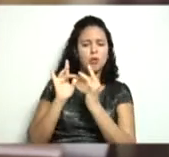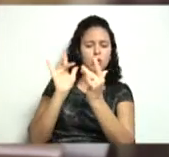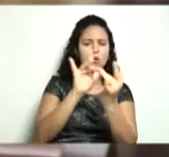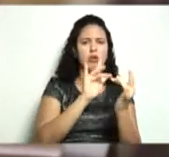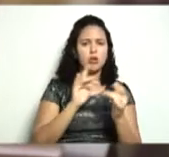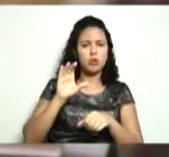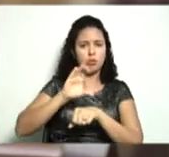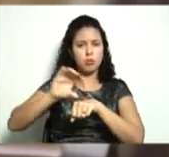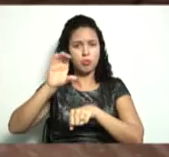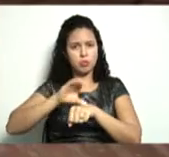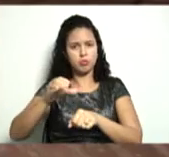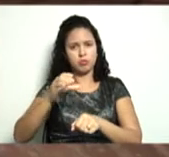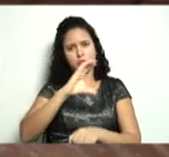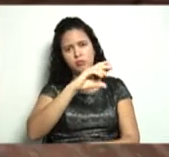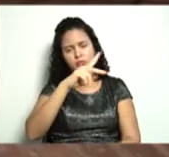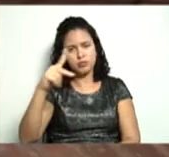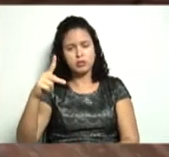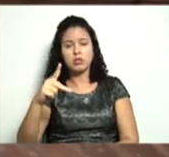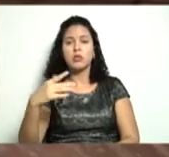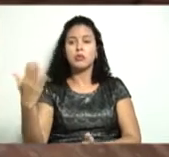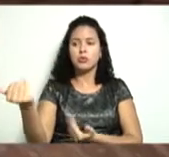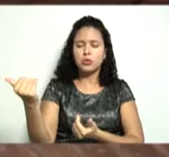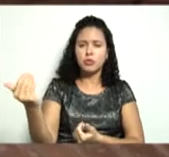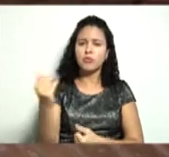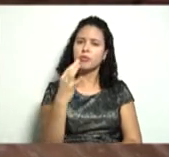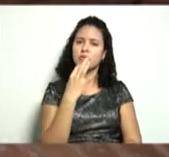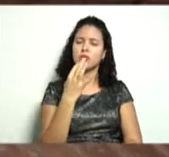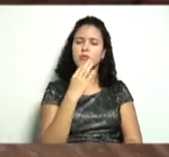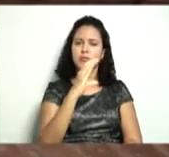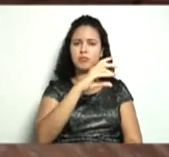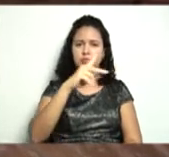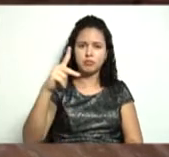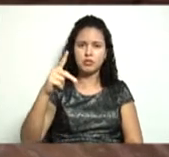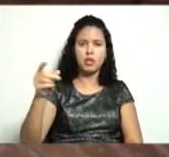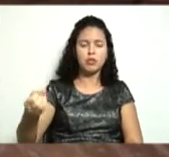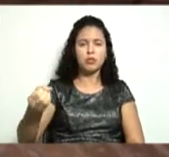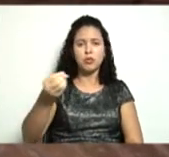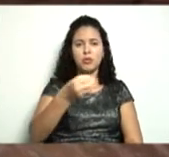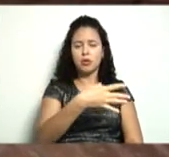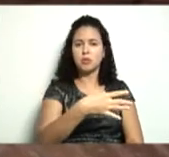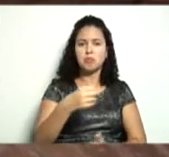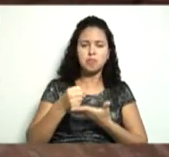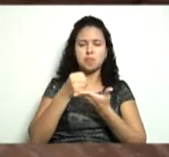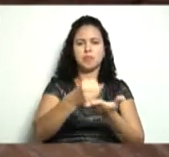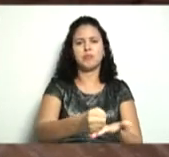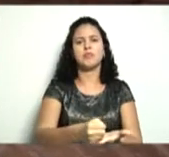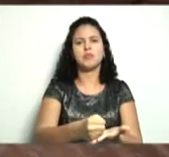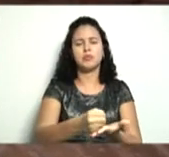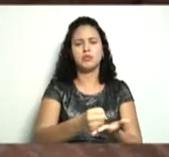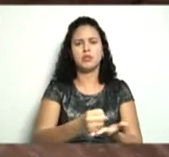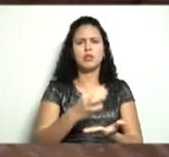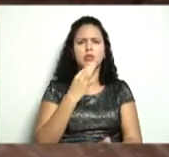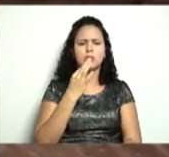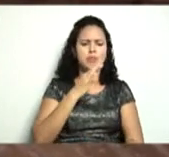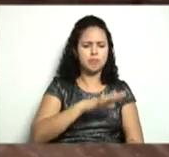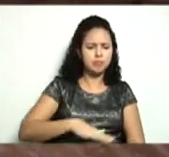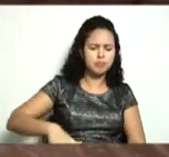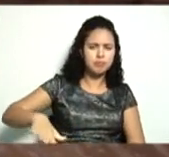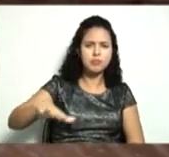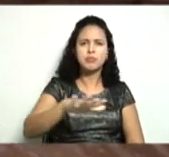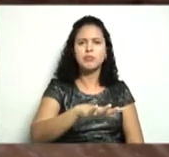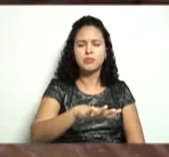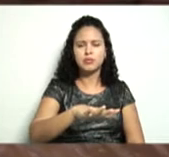curso de cooperativismo. Para os jovens, conhecer o cooperativismo é uma nova alternativa de conhecer o ambiente. Hoje a